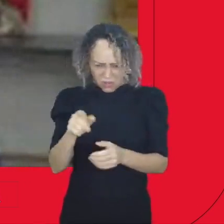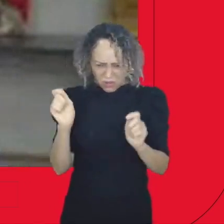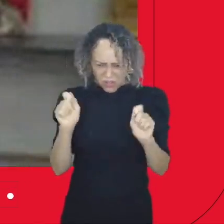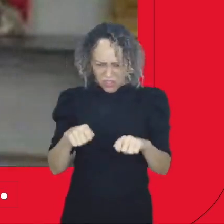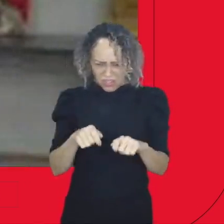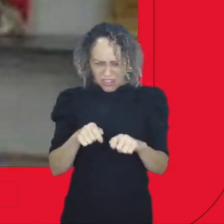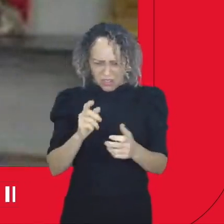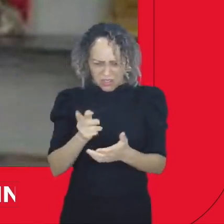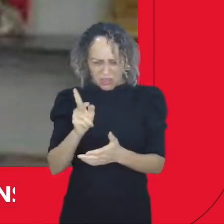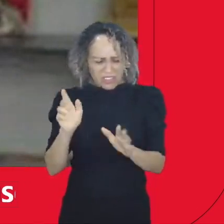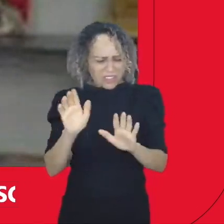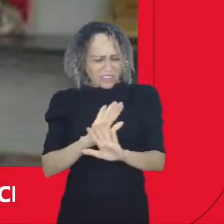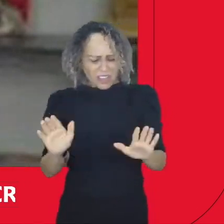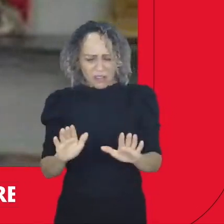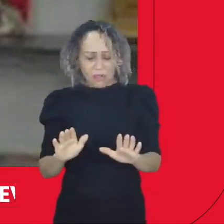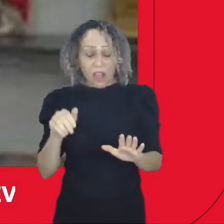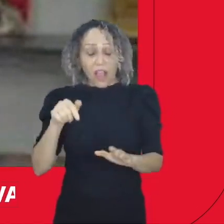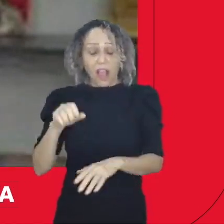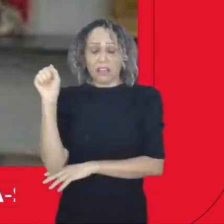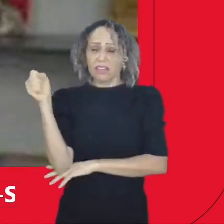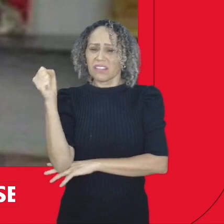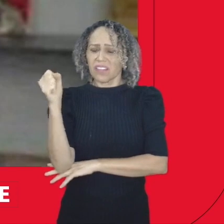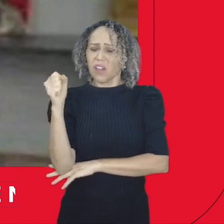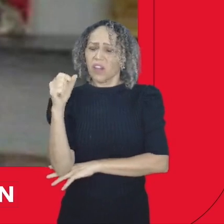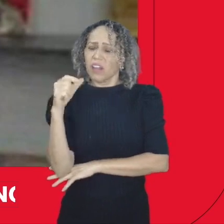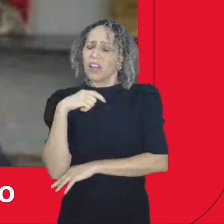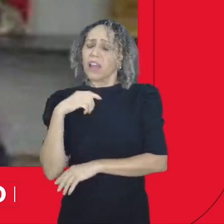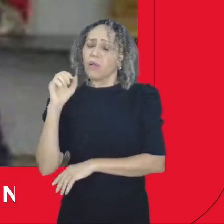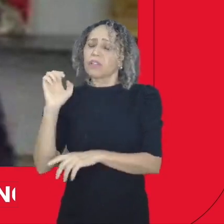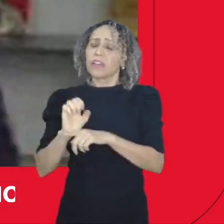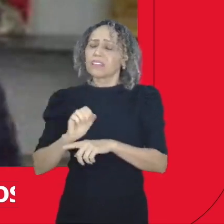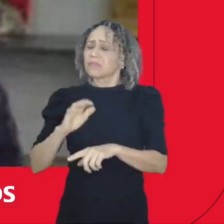estão conseguindo mais fazer um churrasco no final de semana,